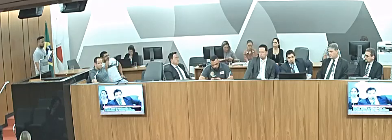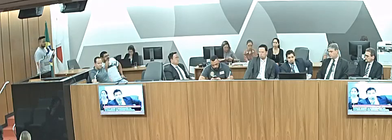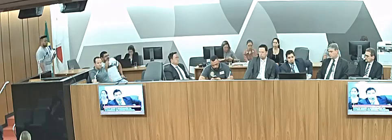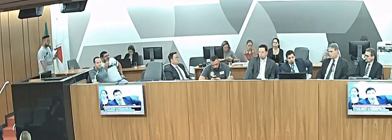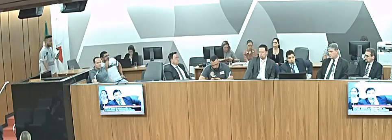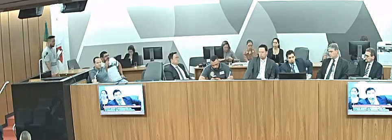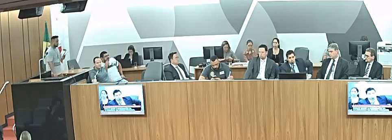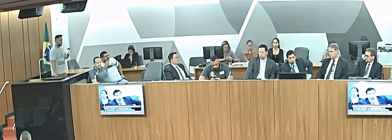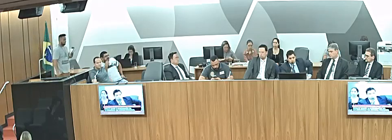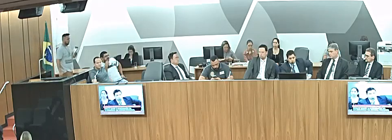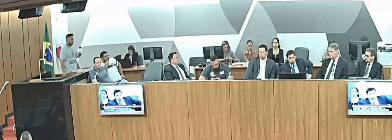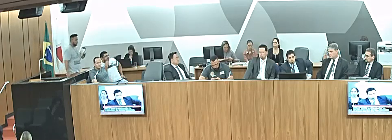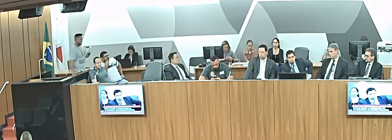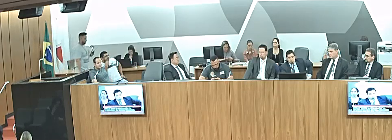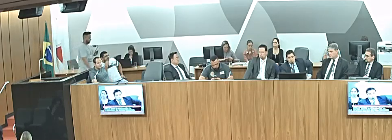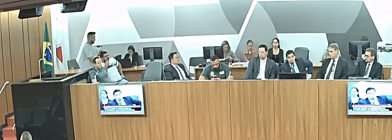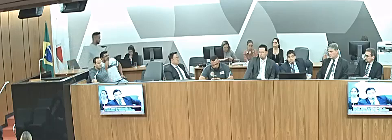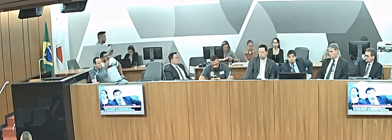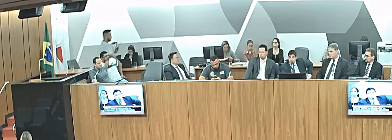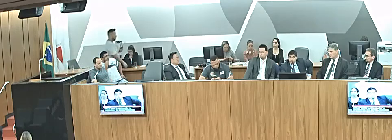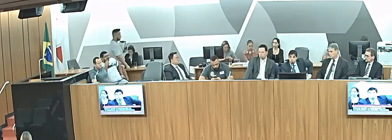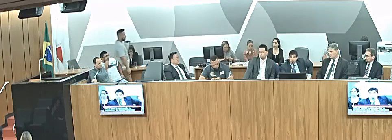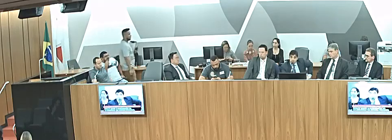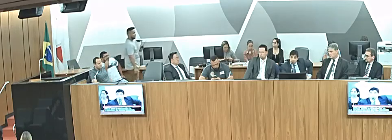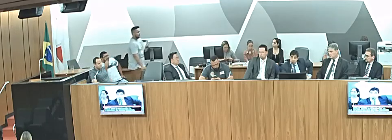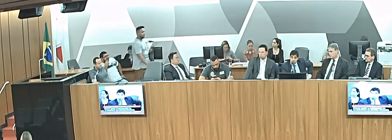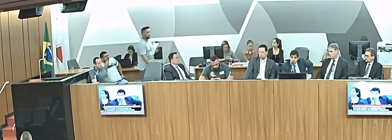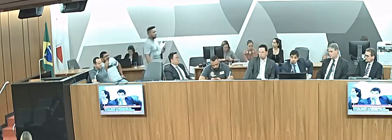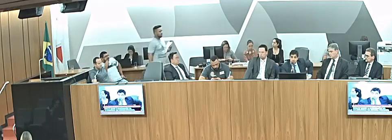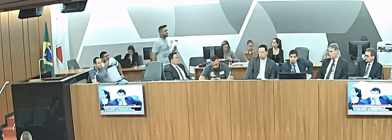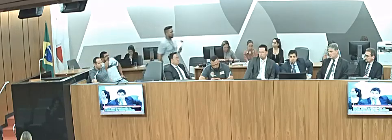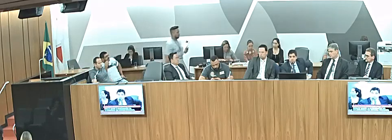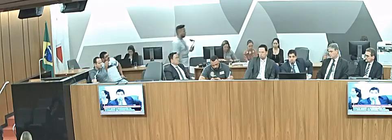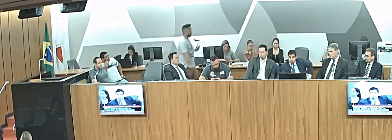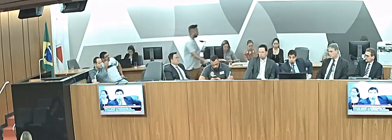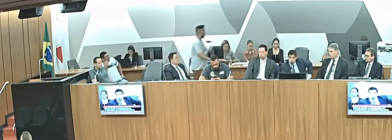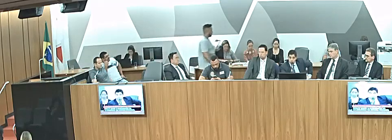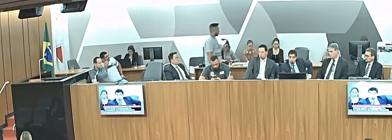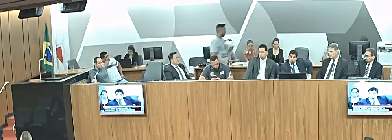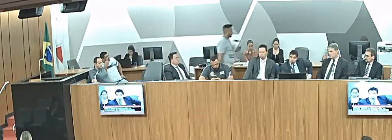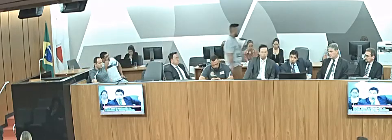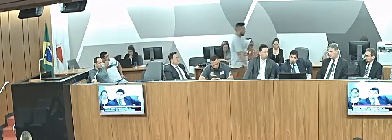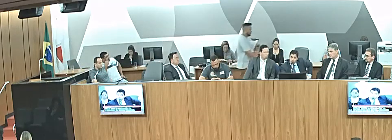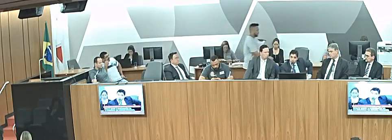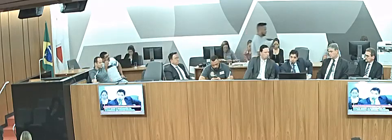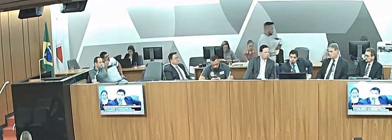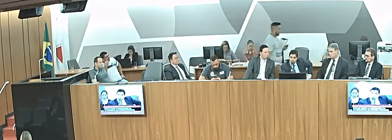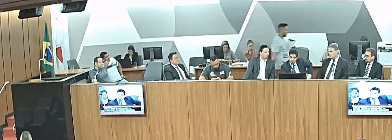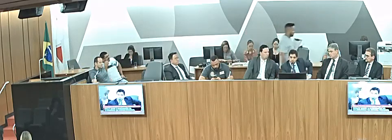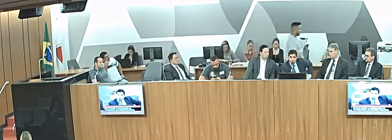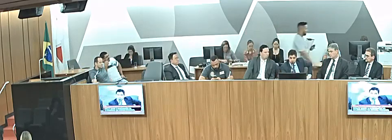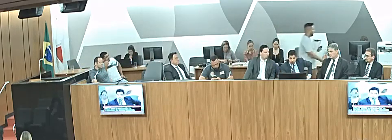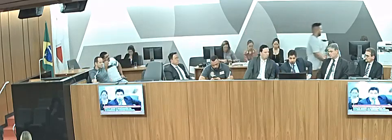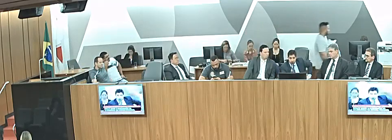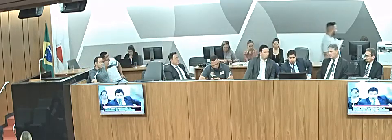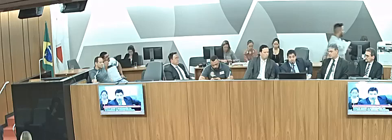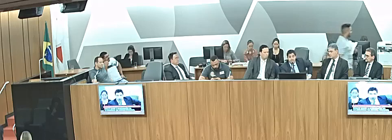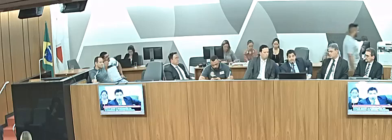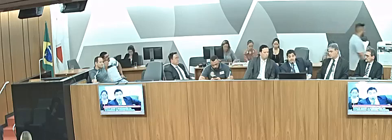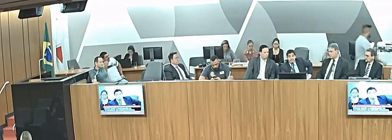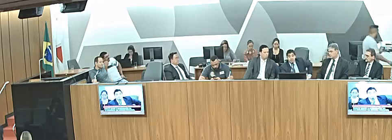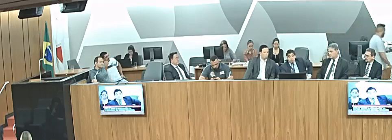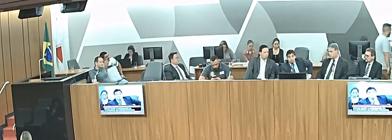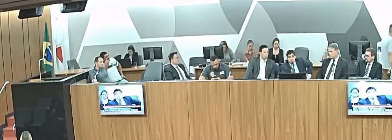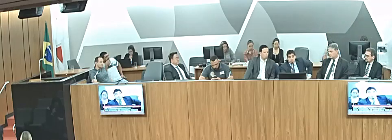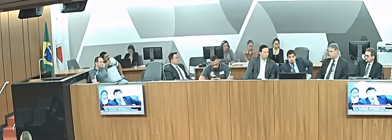para com o assunto muitas vezes o secretário vem aqui ele ouve o principal motivo da vinda dos secretários